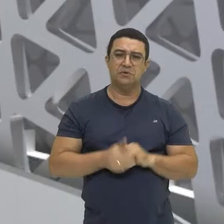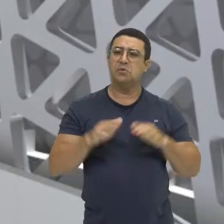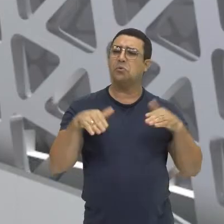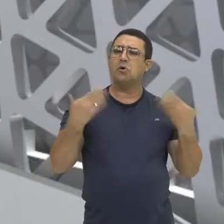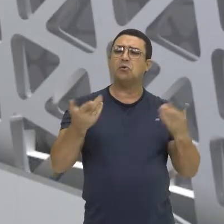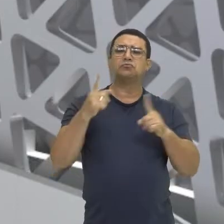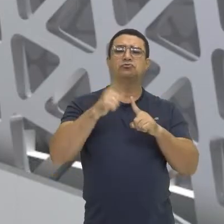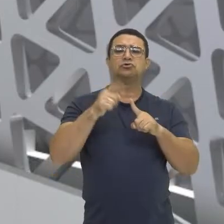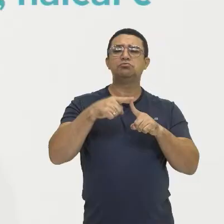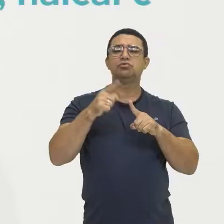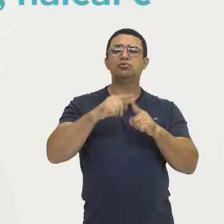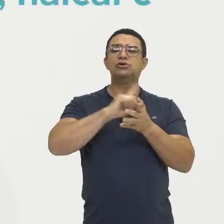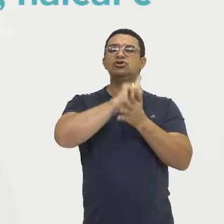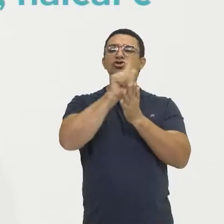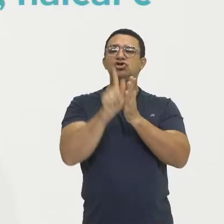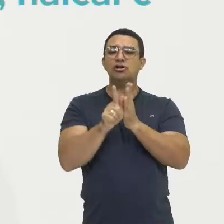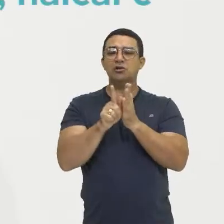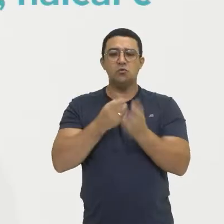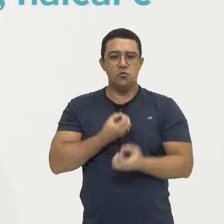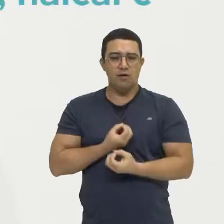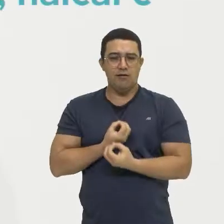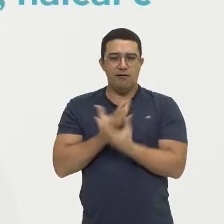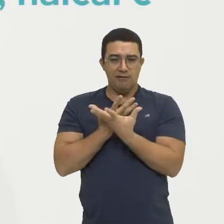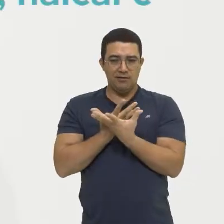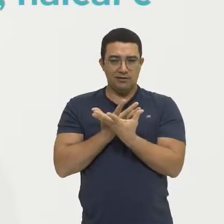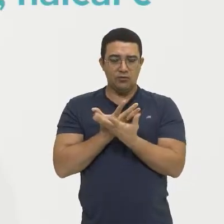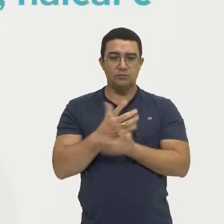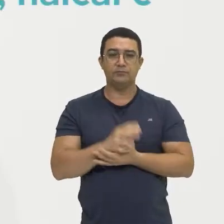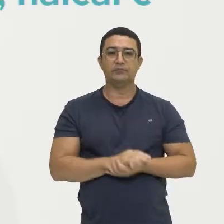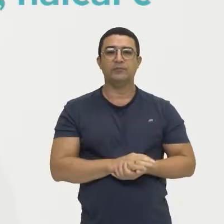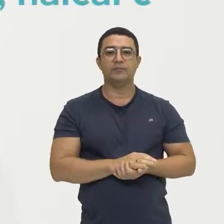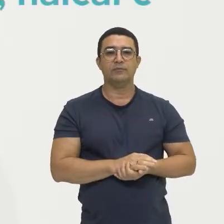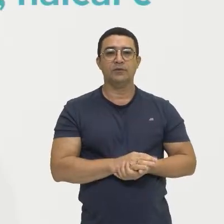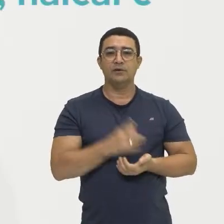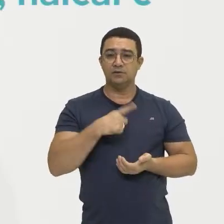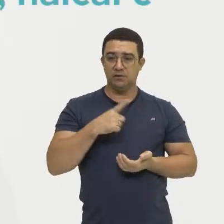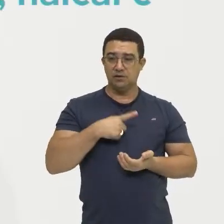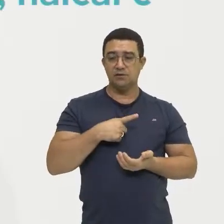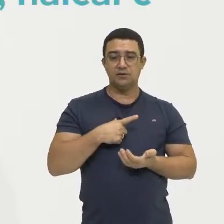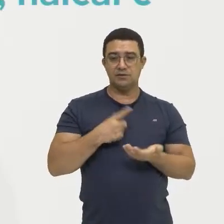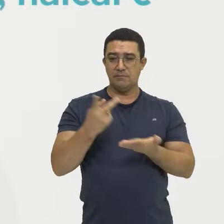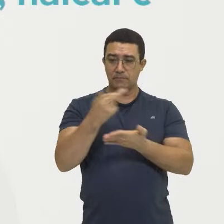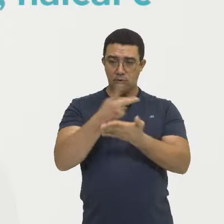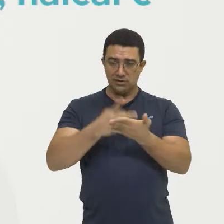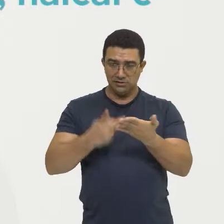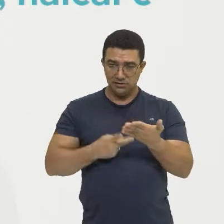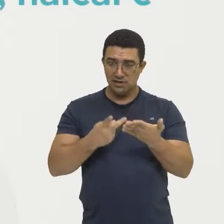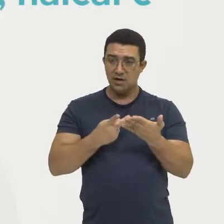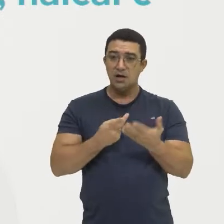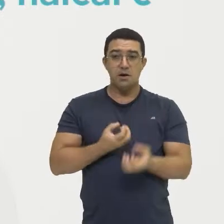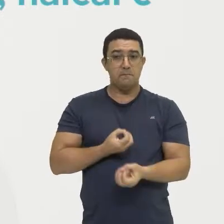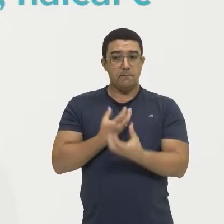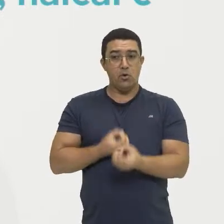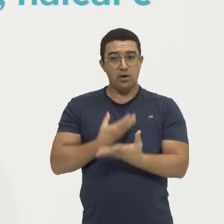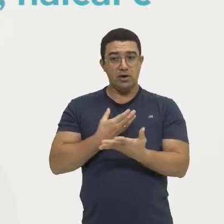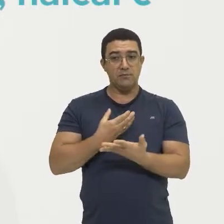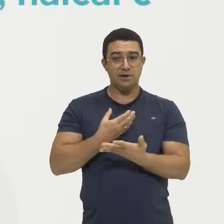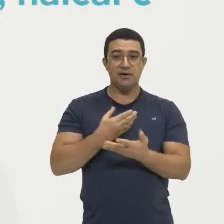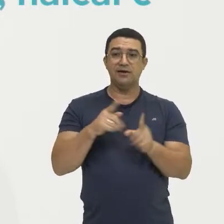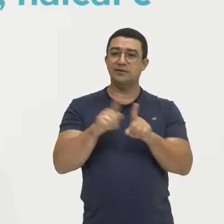tipos desse gênero lírico? Nós vamos ter aí, olha, nós vamos ter a poesia, o poema, o soneto, o